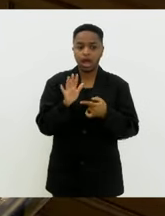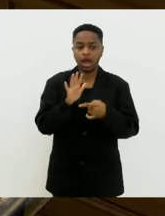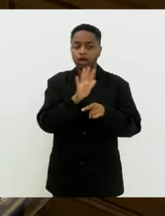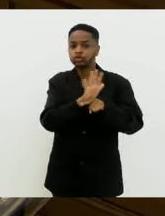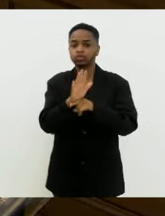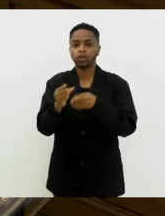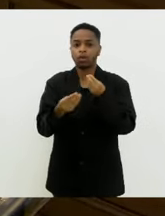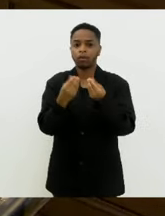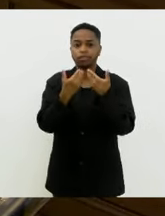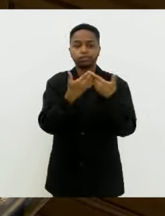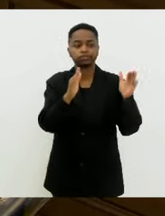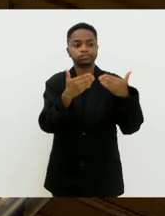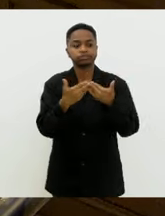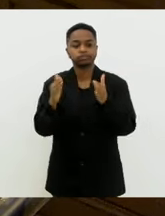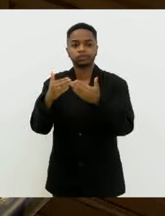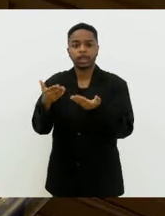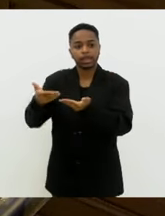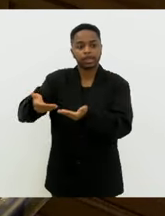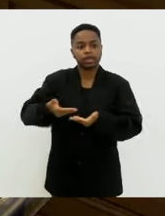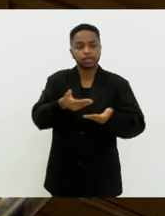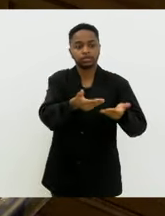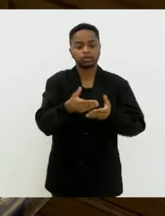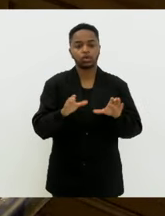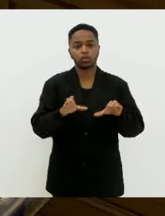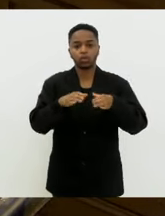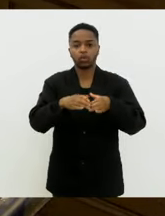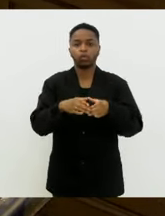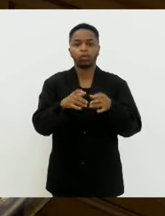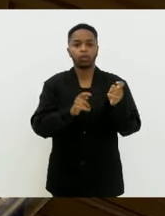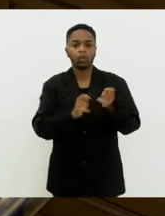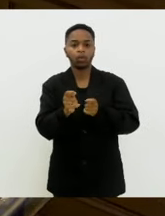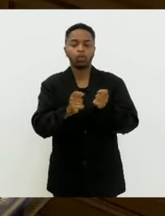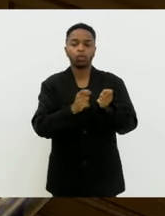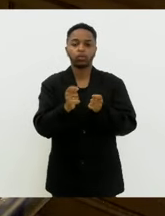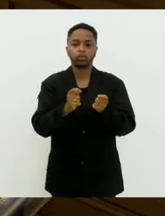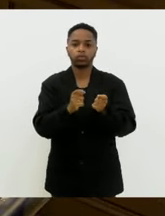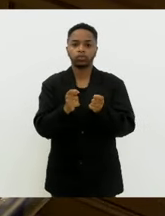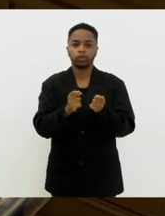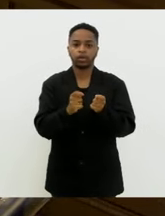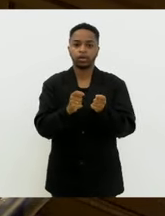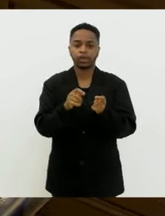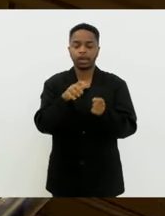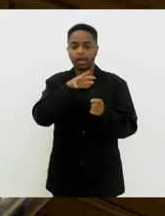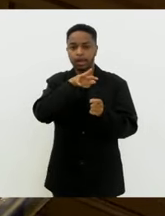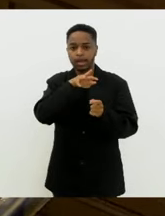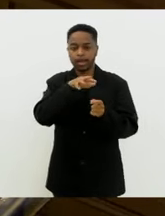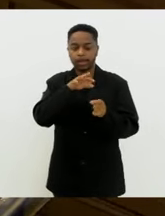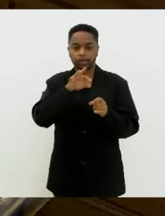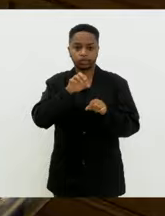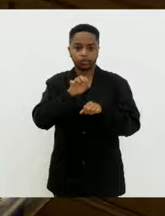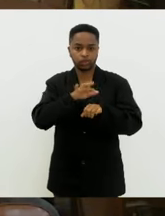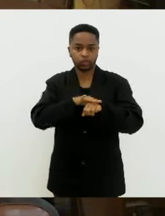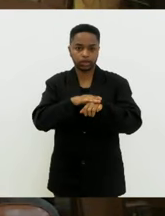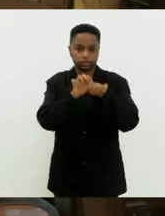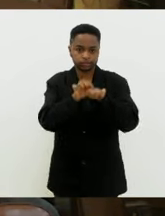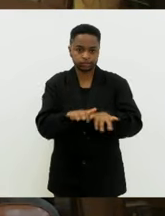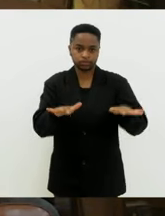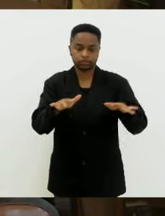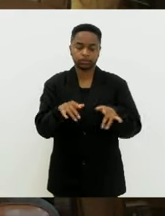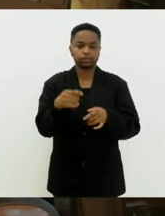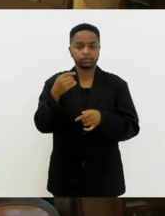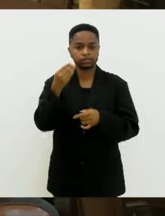visita das equipes dos Centros de Controle de Zoonose, das Secretarias de Saúde, que estão fazendo as vistorias nesse trabalho. Obrigado.